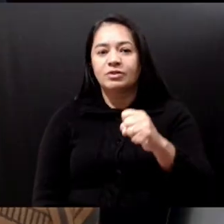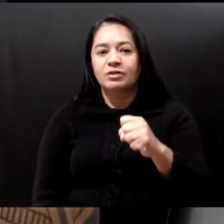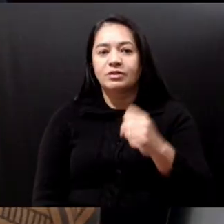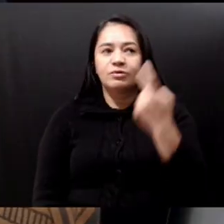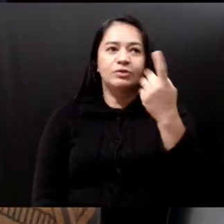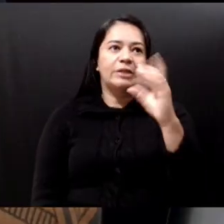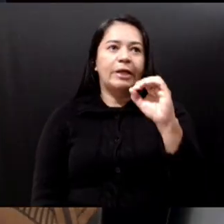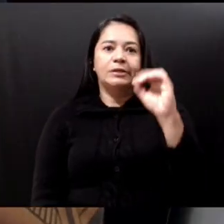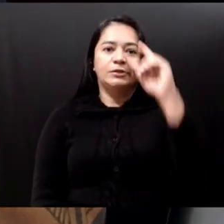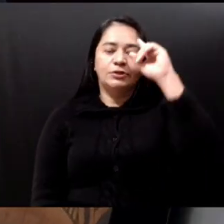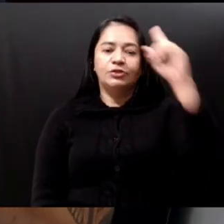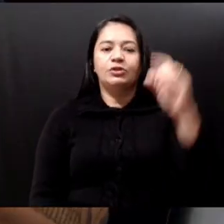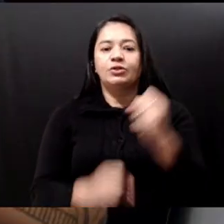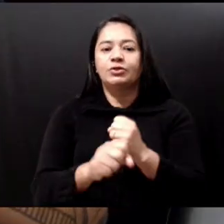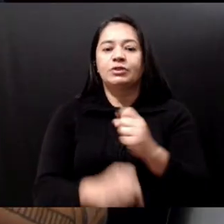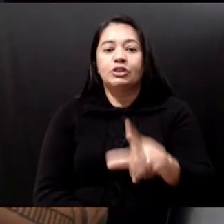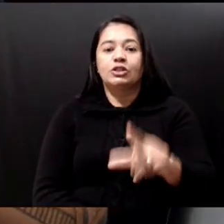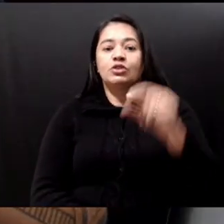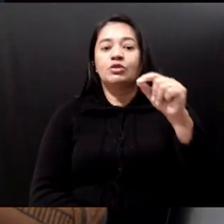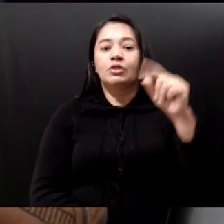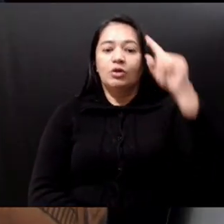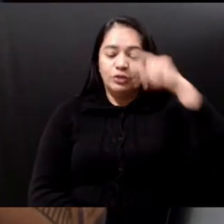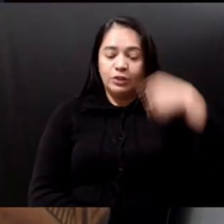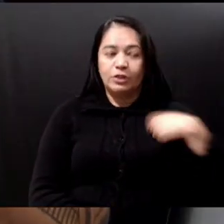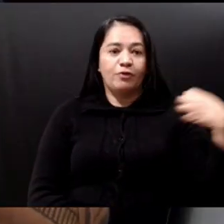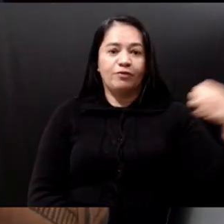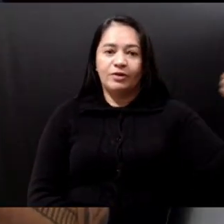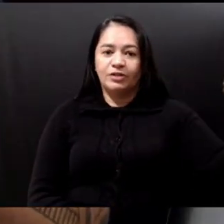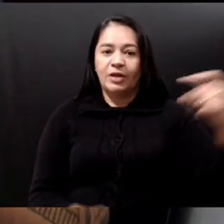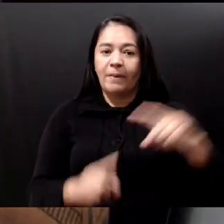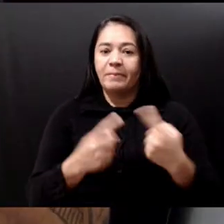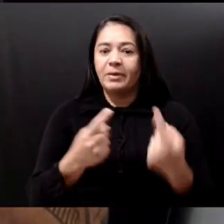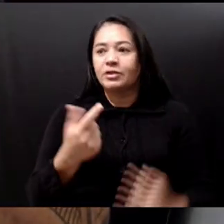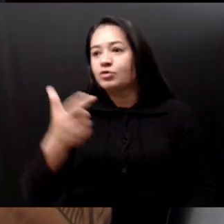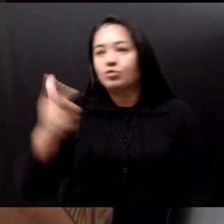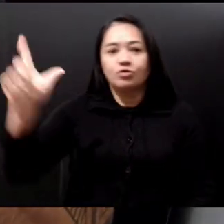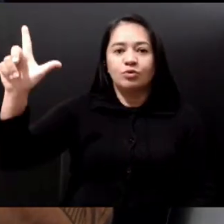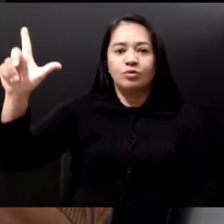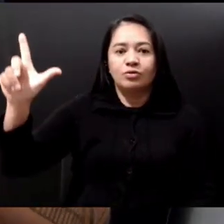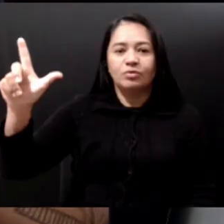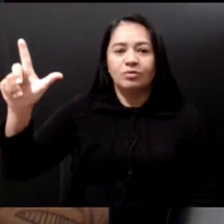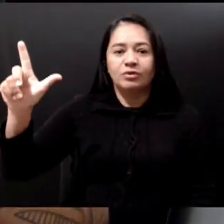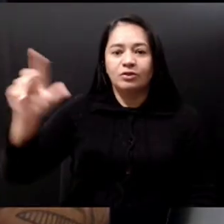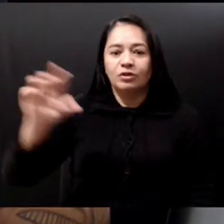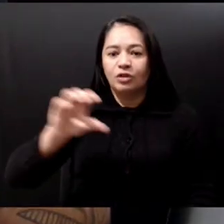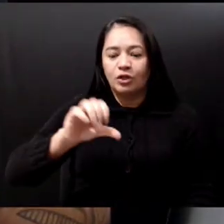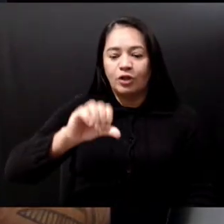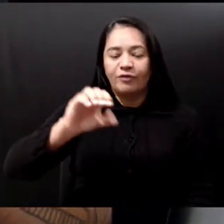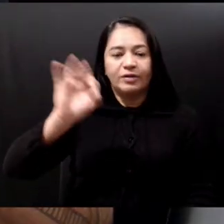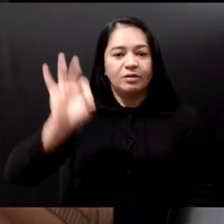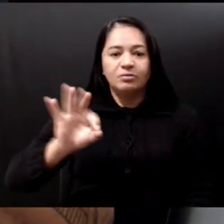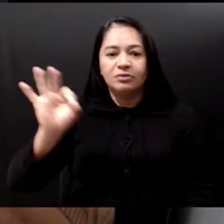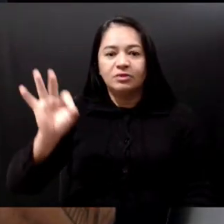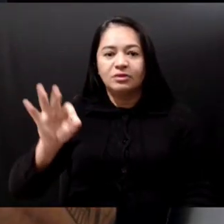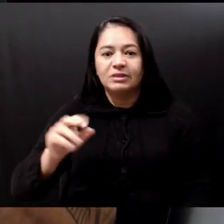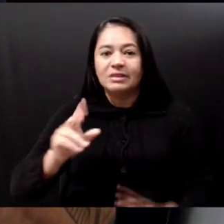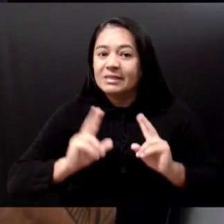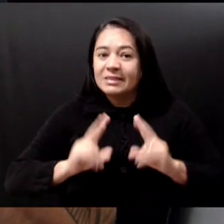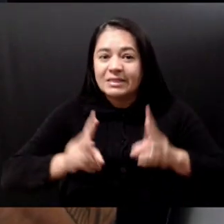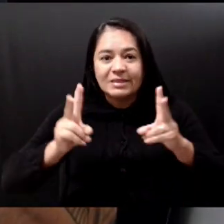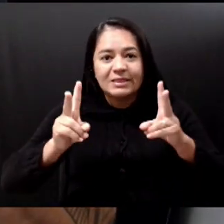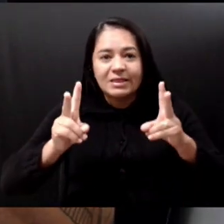fazer uma viagem, alguma coisa assim. Só que os outros 90 dias, 90% dos dias, eu tenho muito menos tempo que todo mundo. Uau.